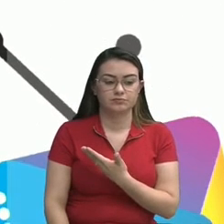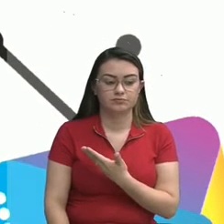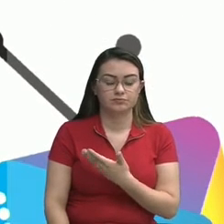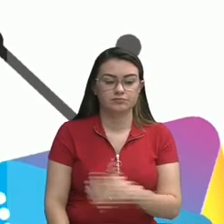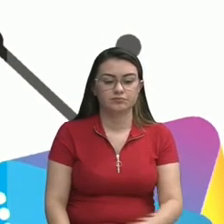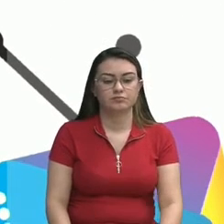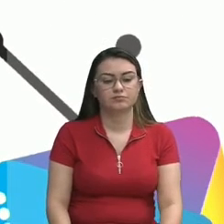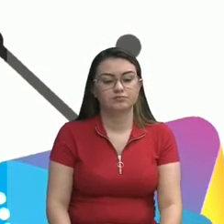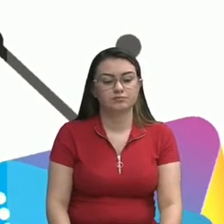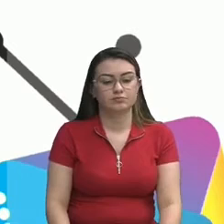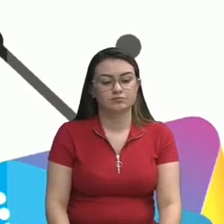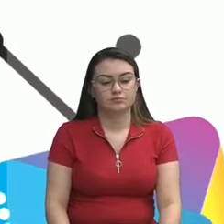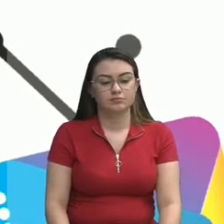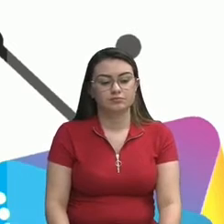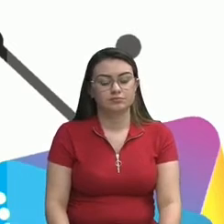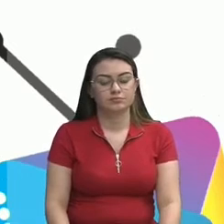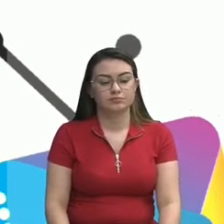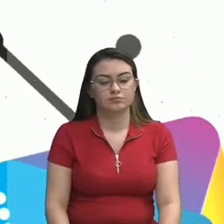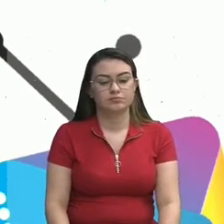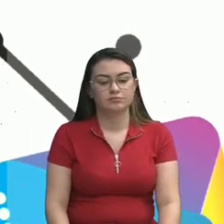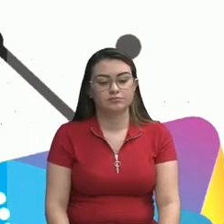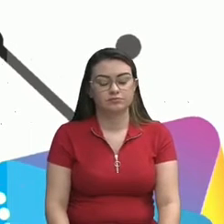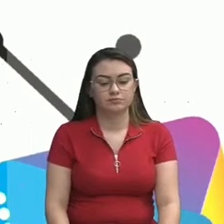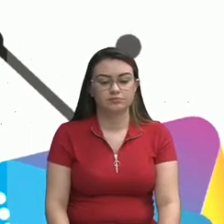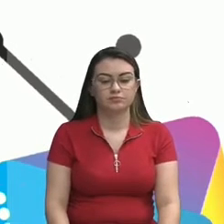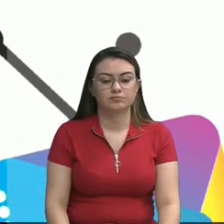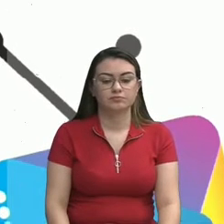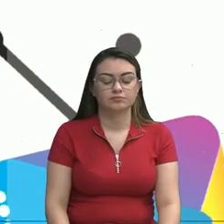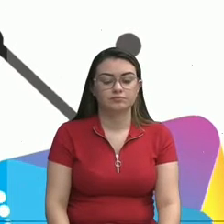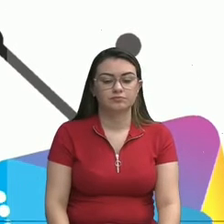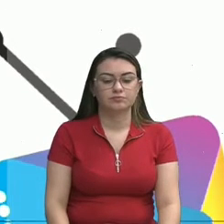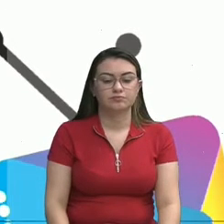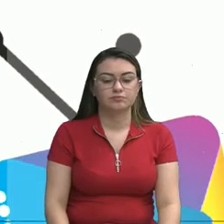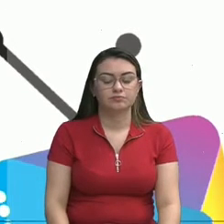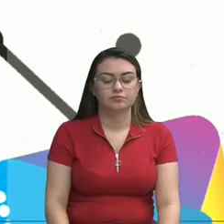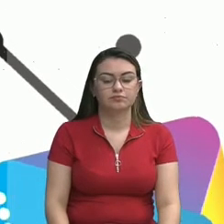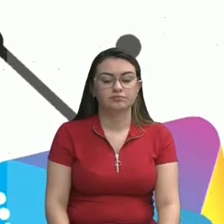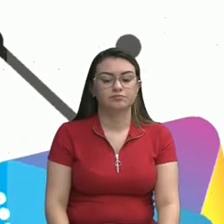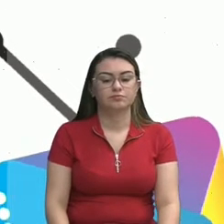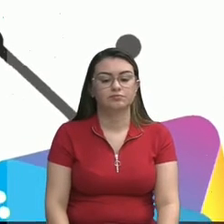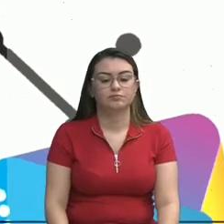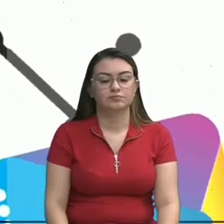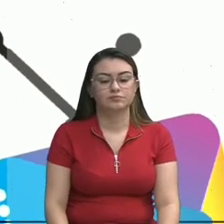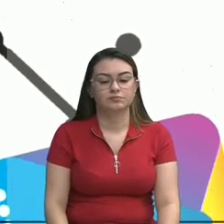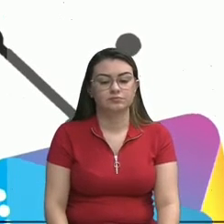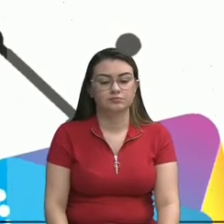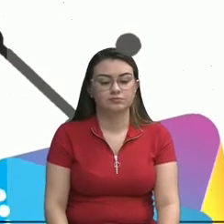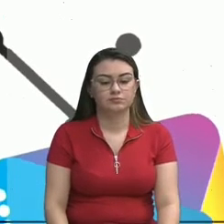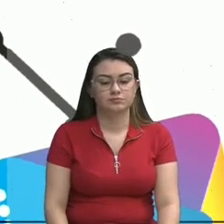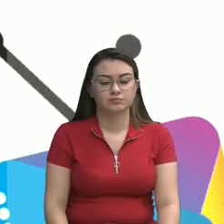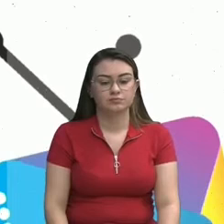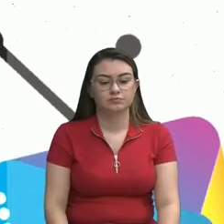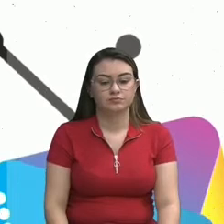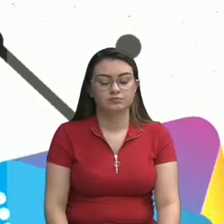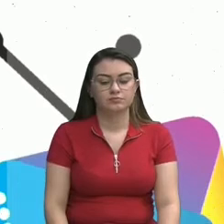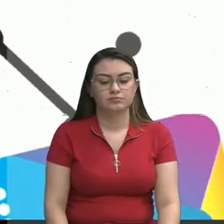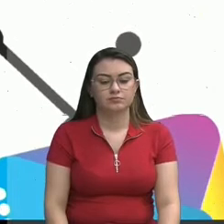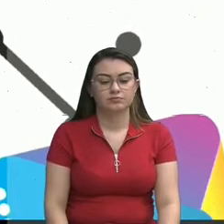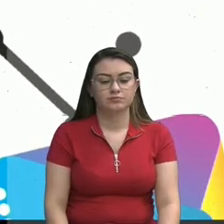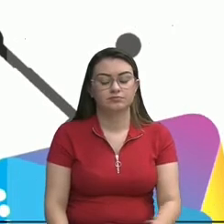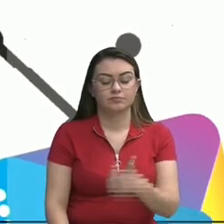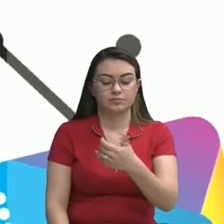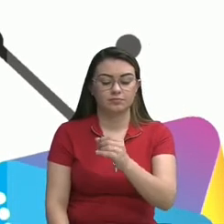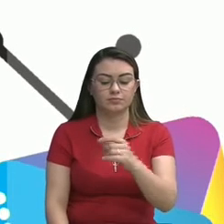2 + 6 x 2 ao quadrado é quatro menos cinco meses duas é menos dez mais cedo é então que menos